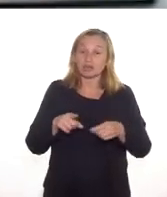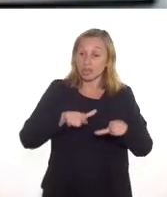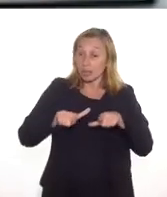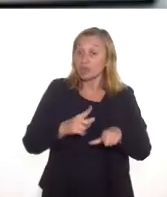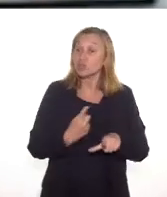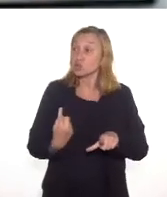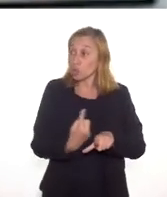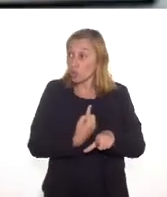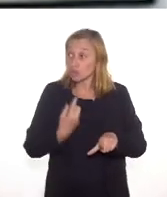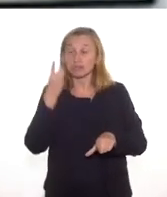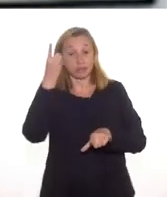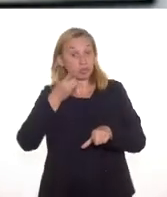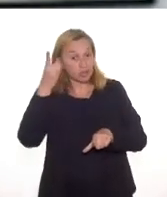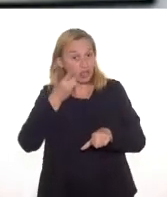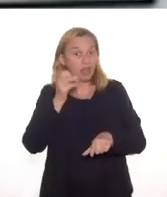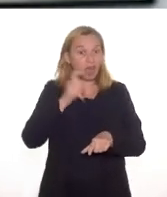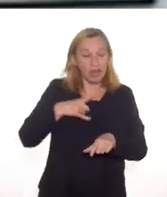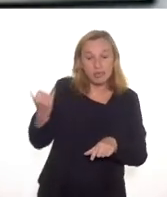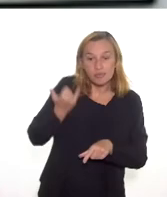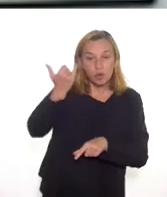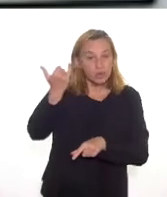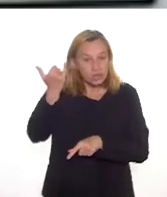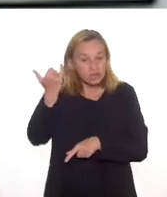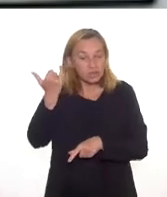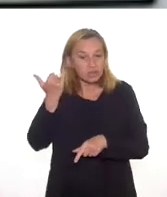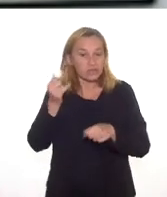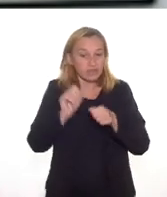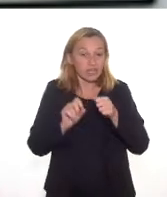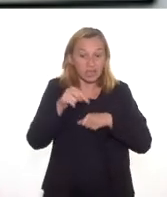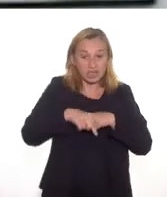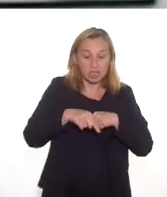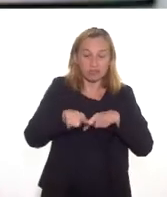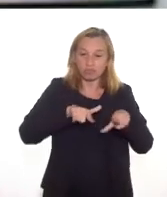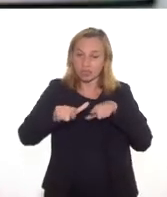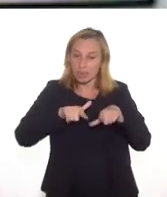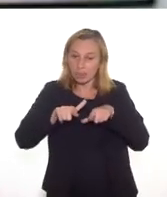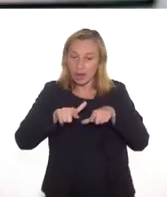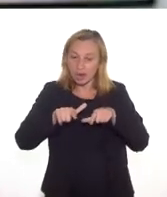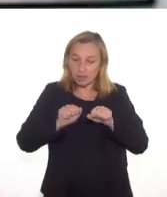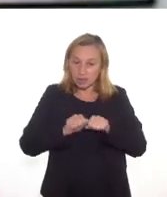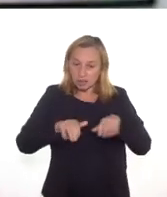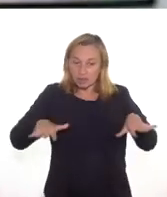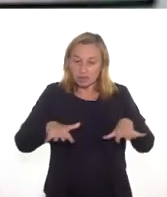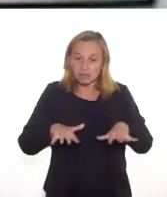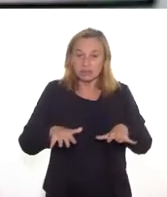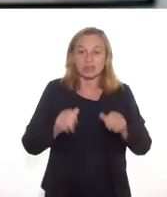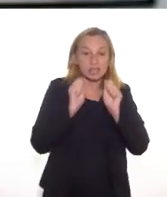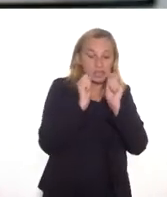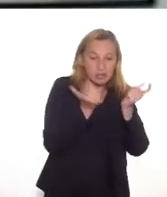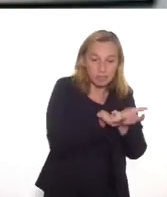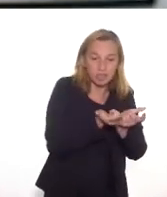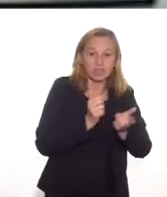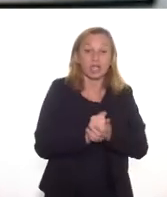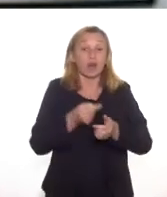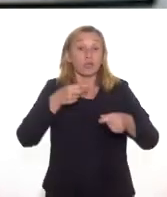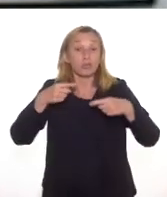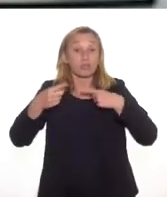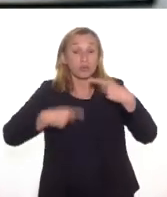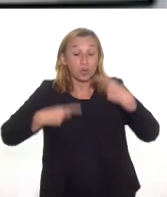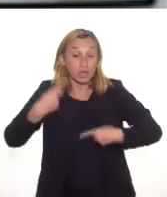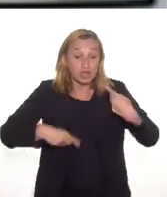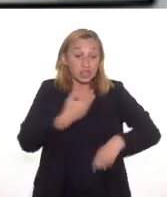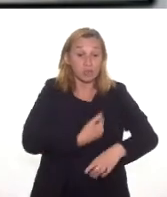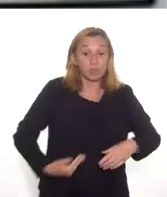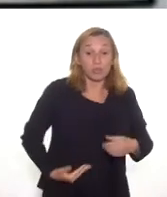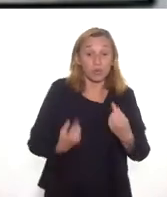parlamentar. É importante que se faça aqui um trabalho no âmbito da Assembleia para fiscalização das políticas públicas